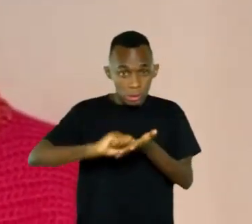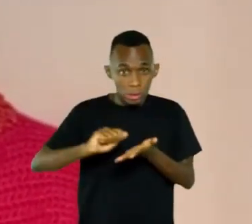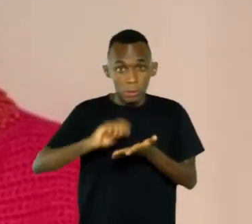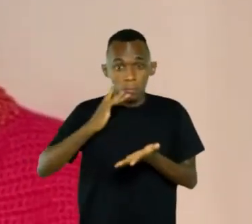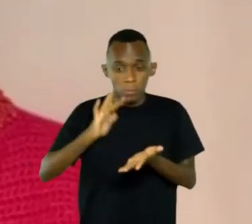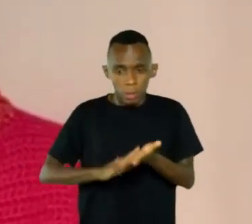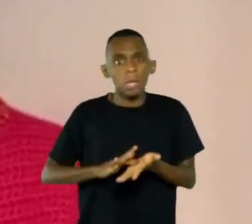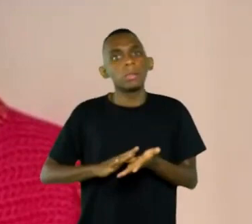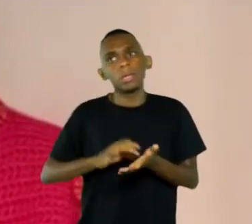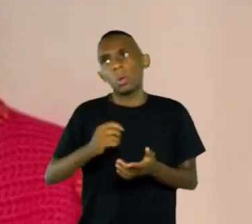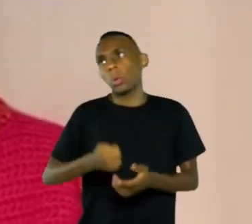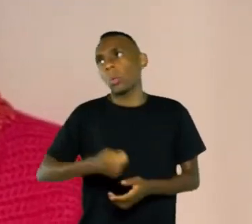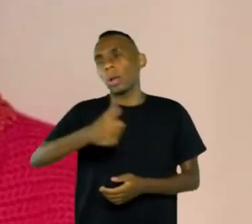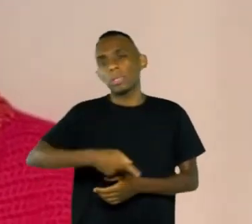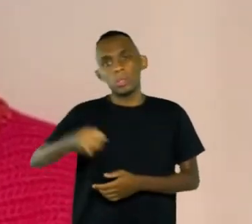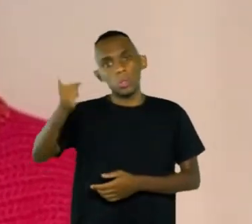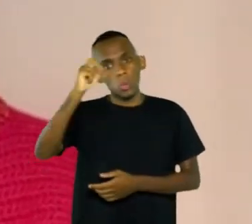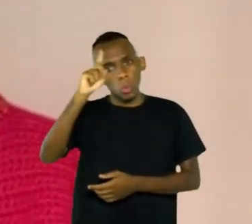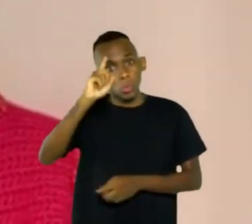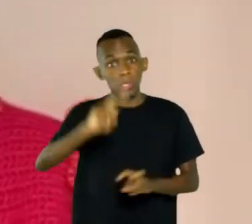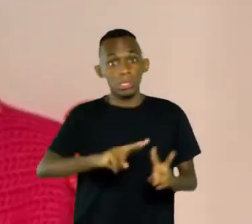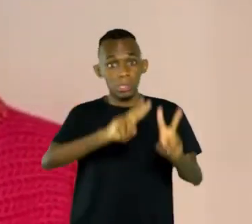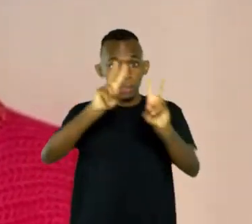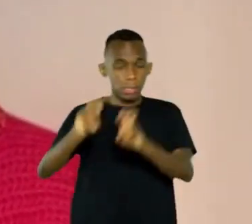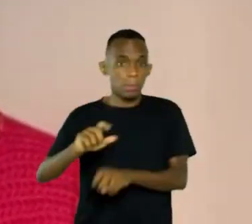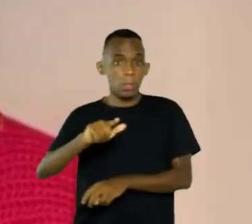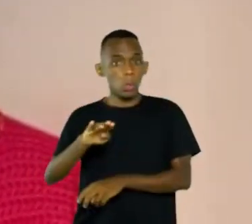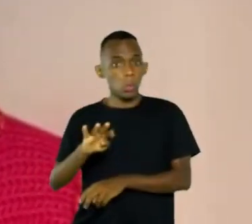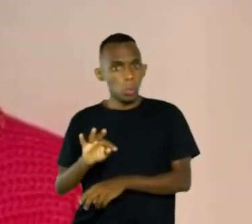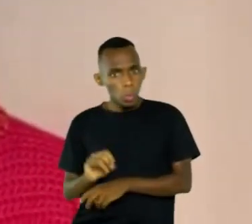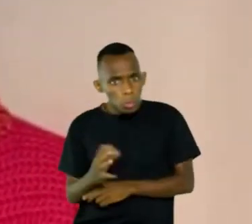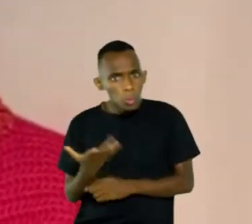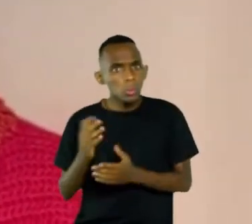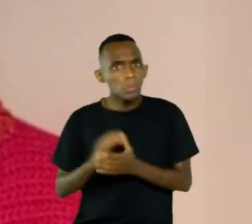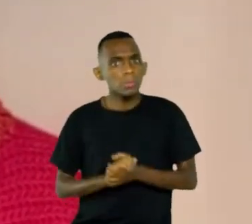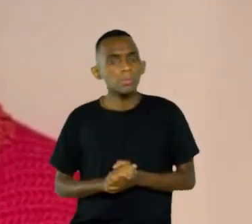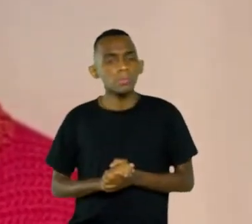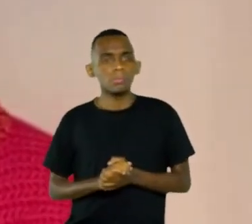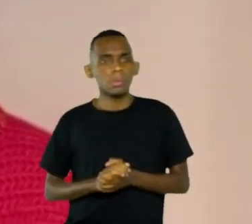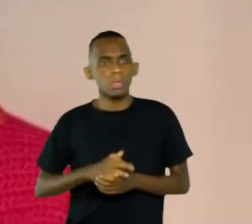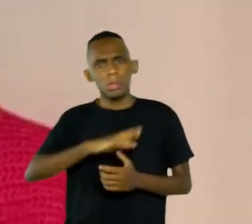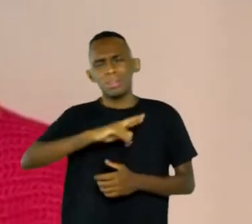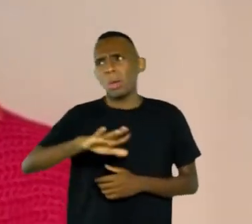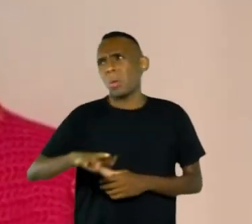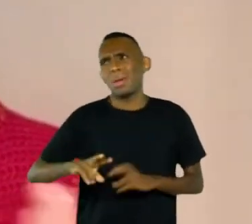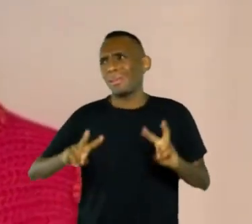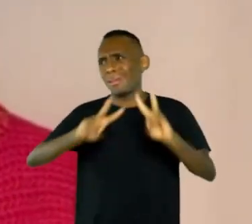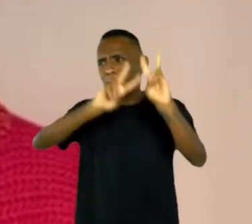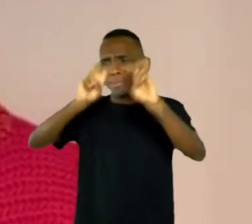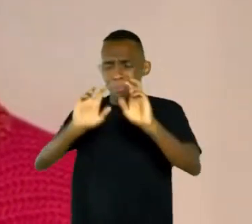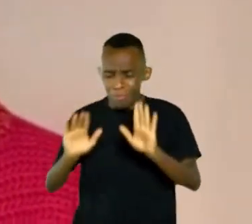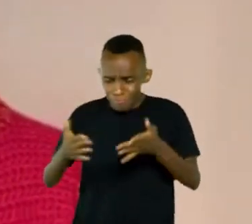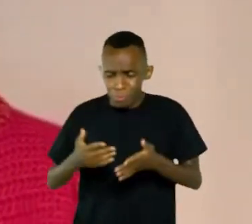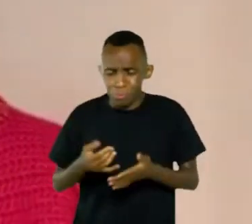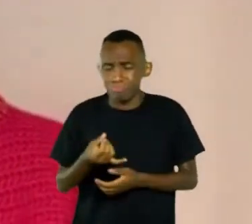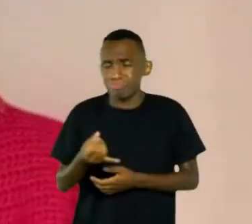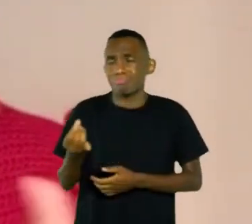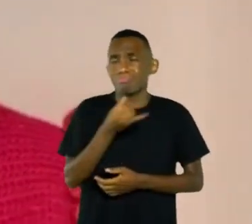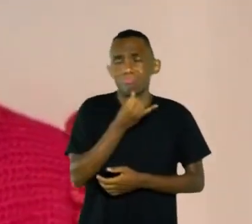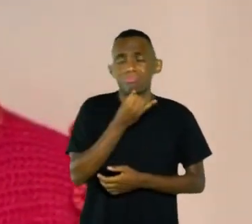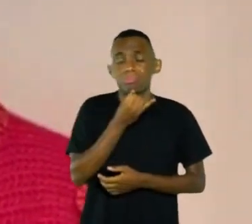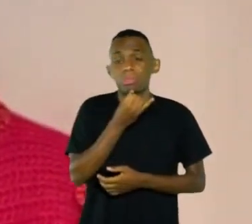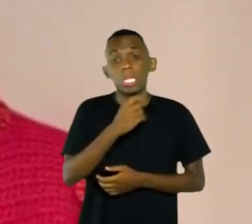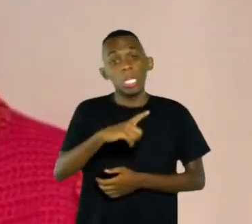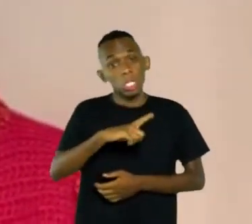diárias sobre um luto, mas não eram cartas horríveis, elas não eram tristes, elas eram cheias de esperança, elas